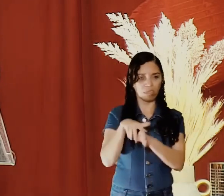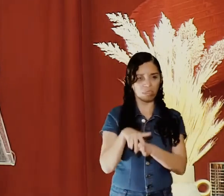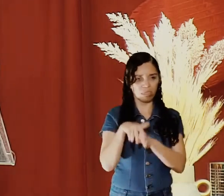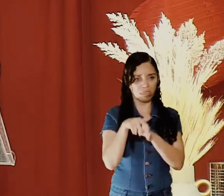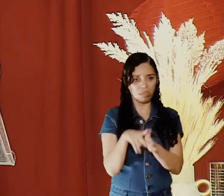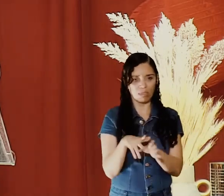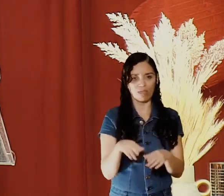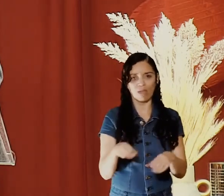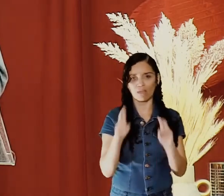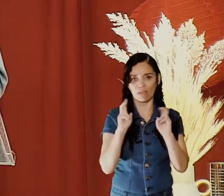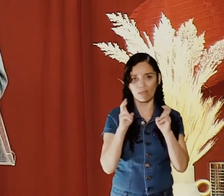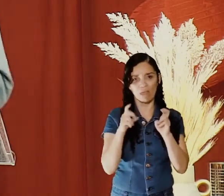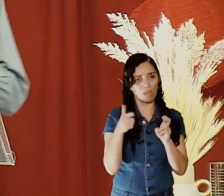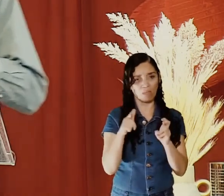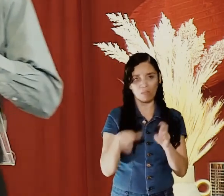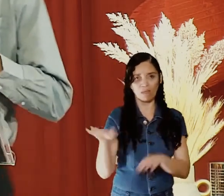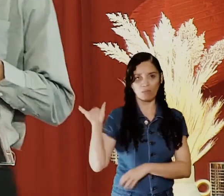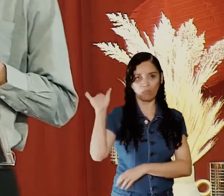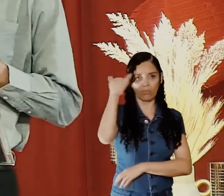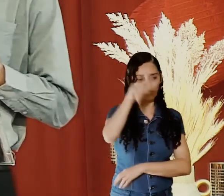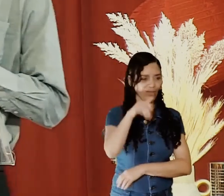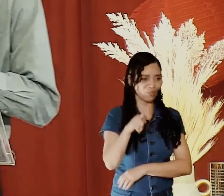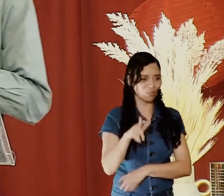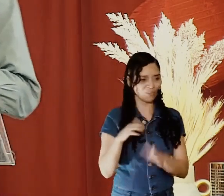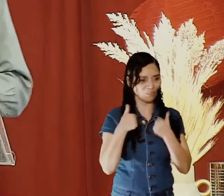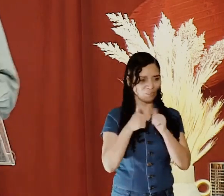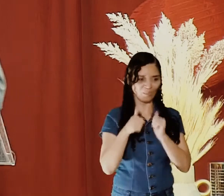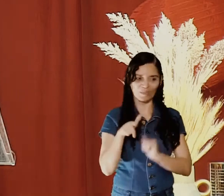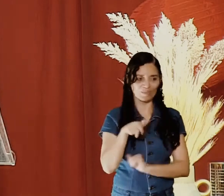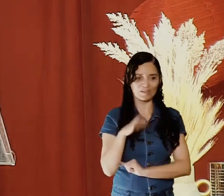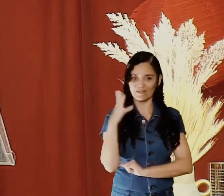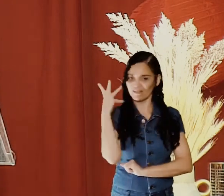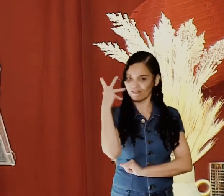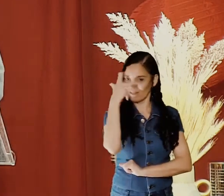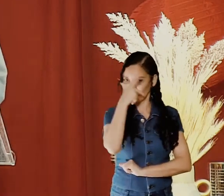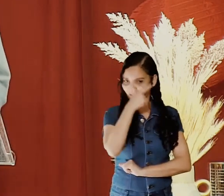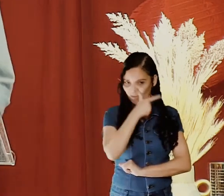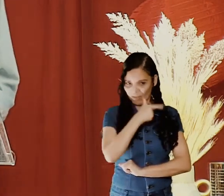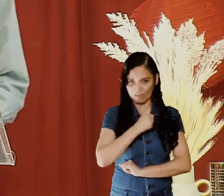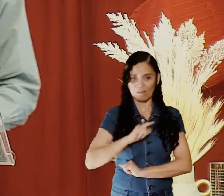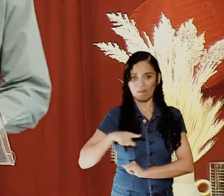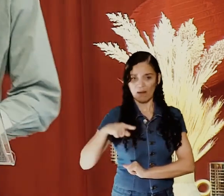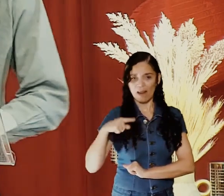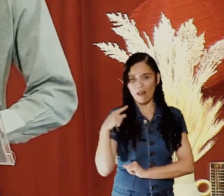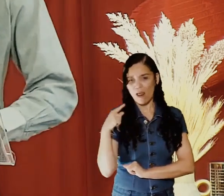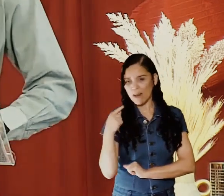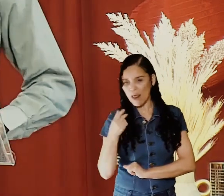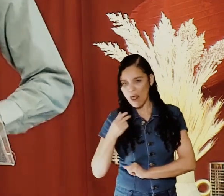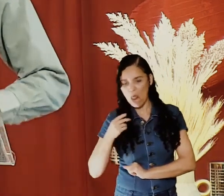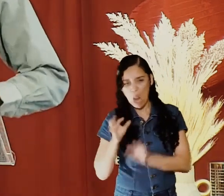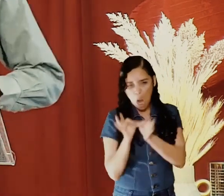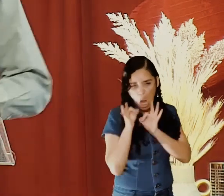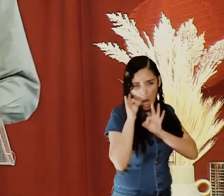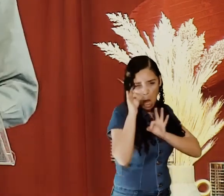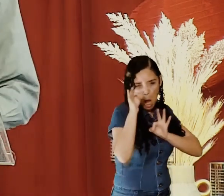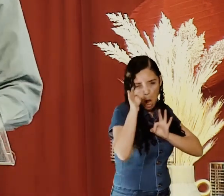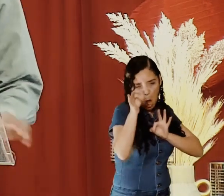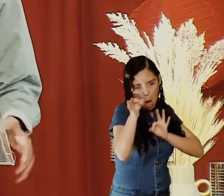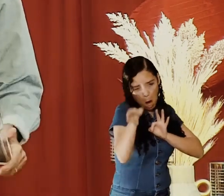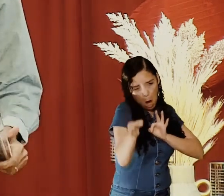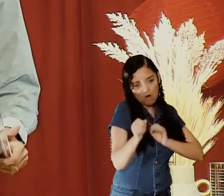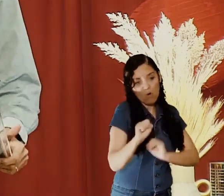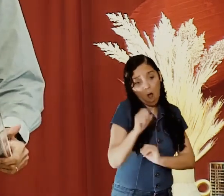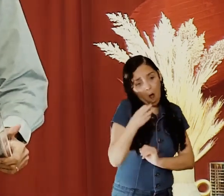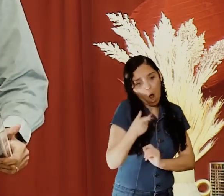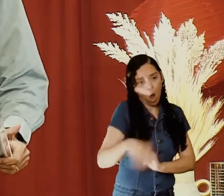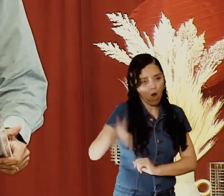não havia avião. Uma viagem de cerca de 120 quilômetros, feita a pé ou sobre o